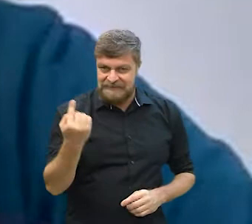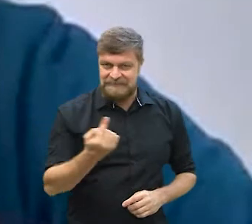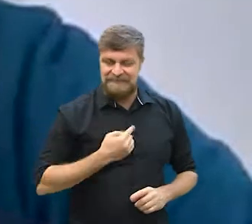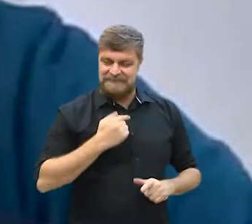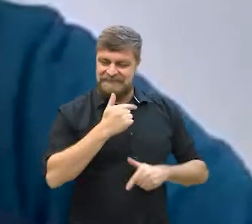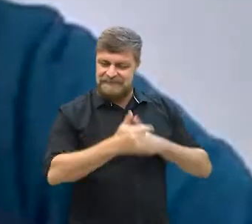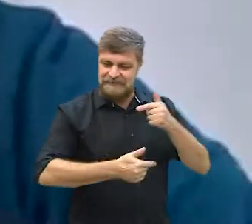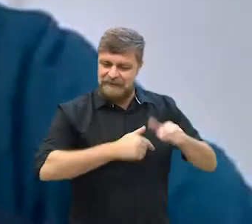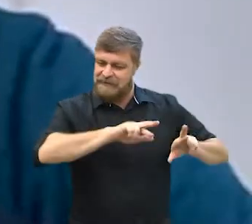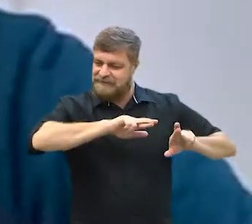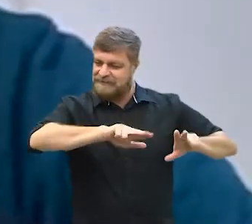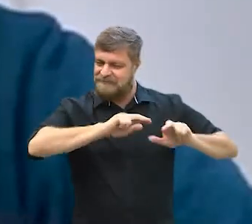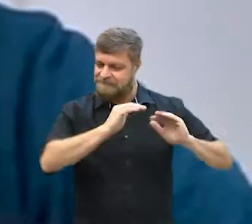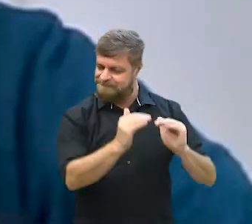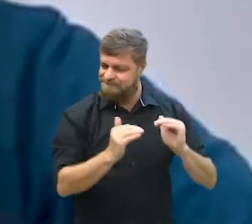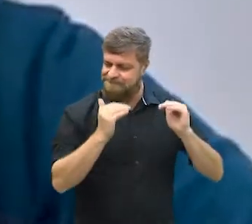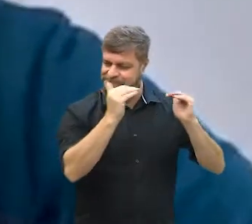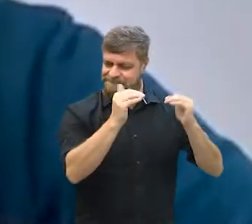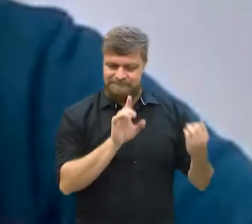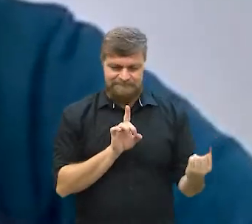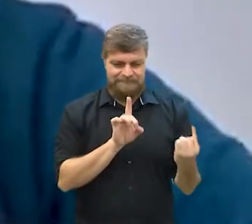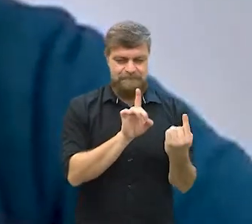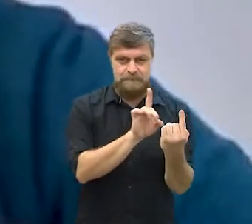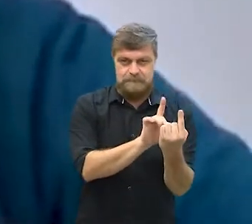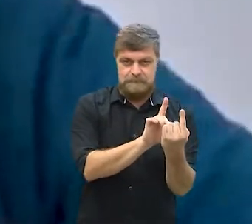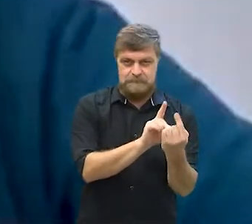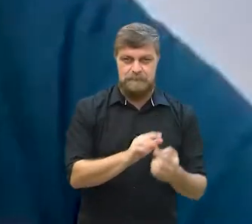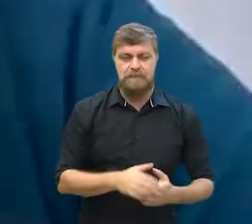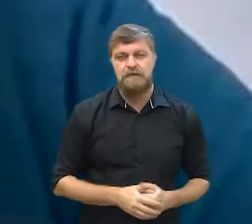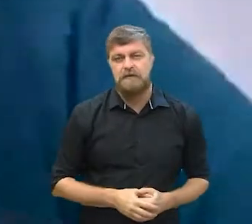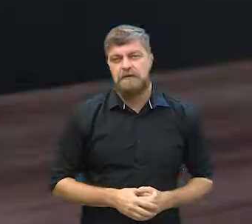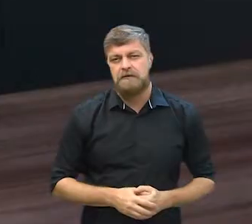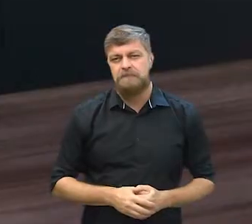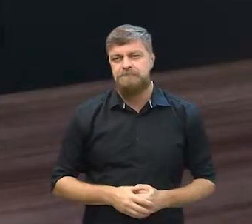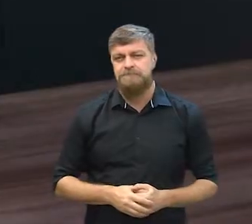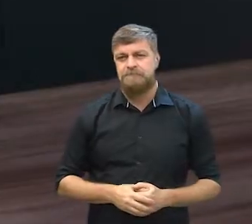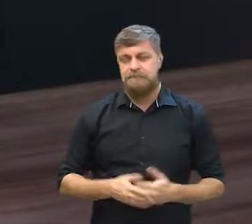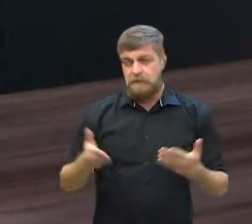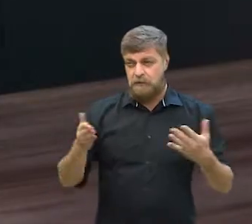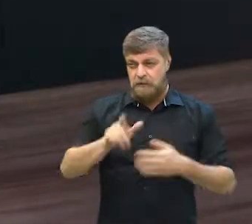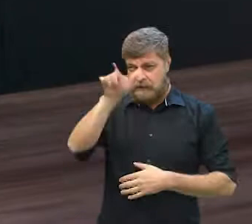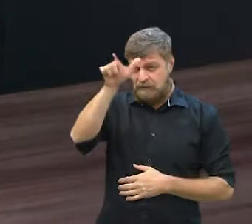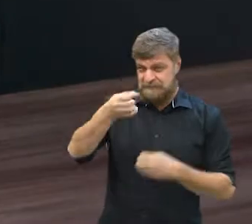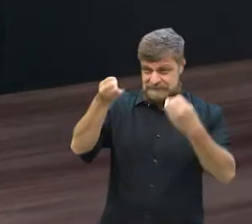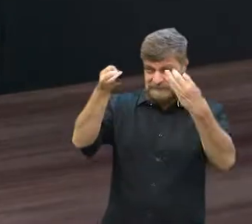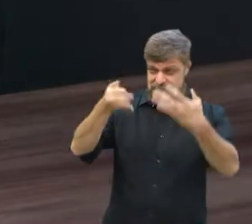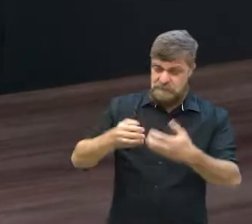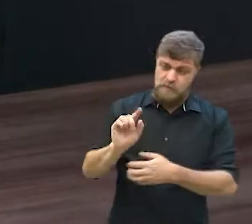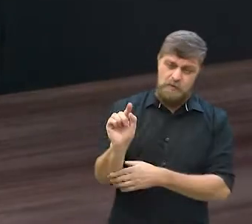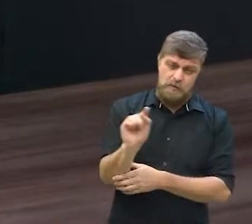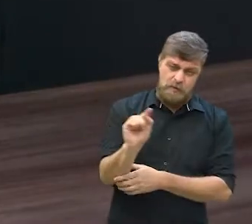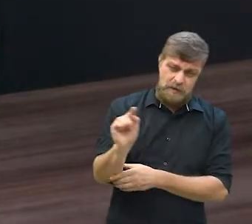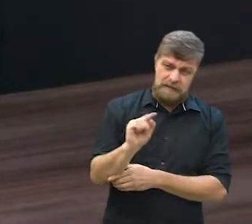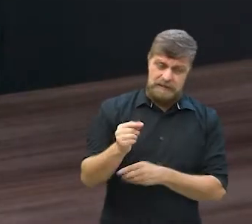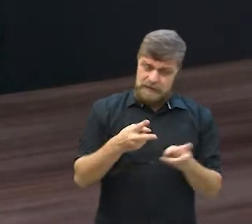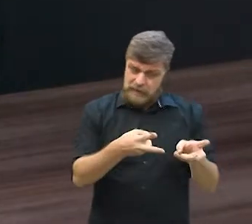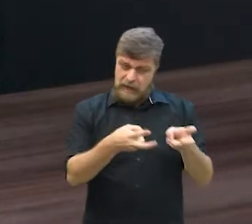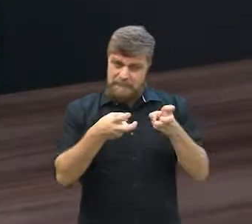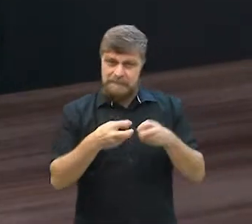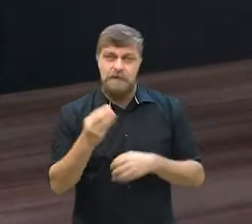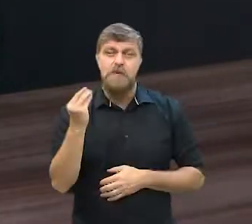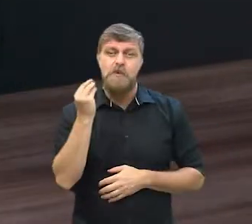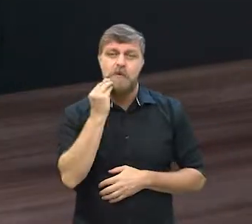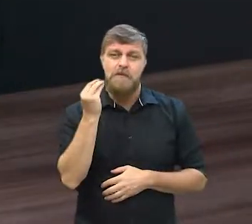de preencher, né, essa necessidade, né, essa proximidade. Agora, Márcio, você falou lá que